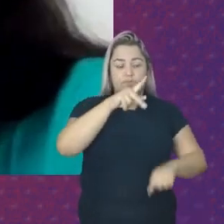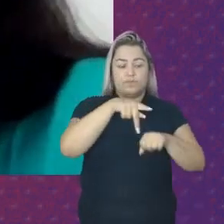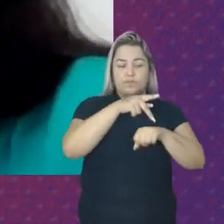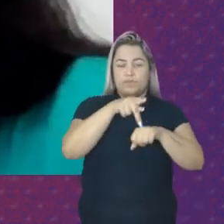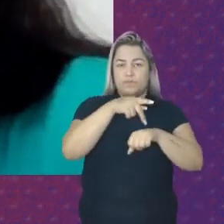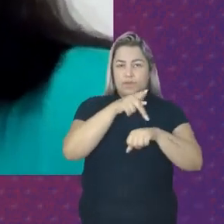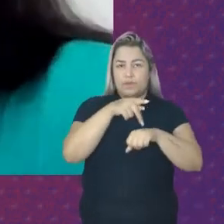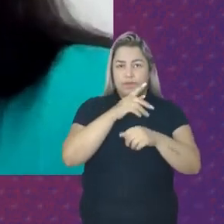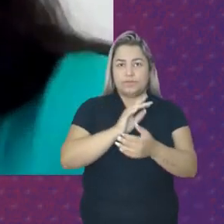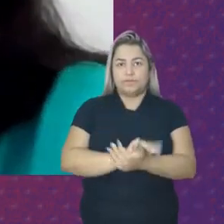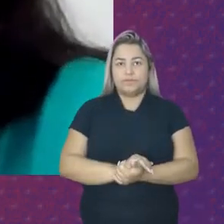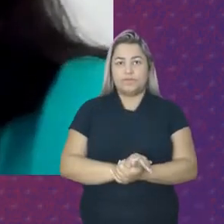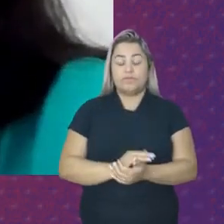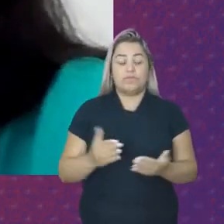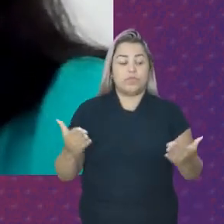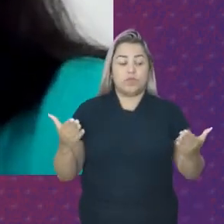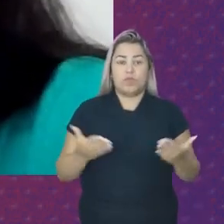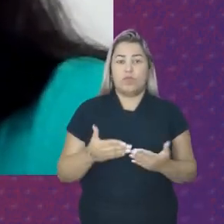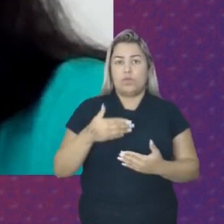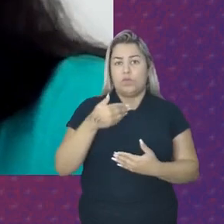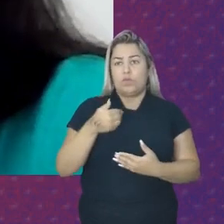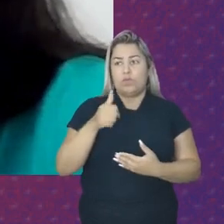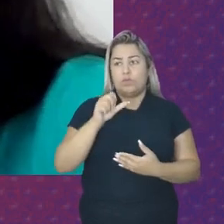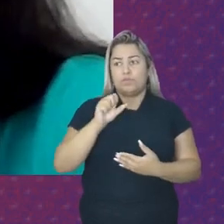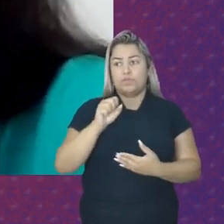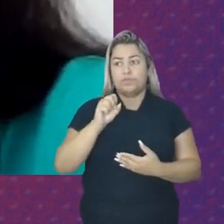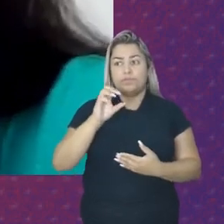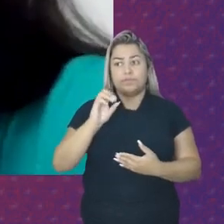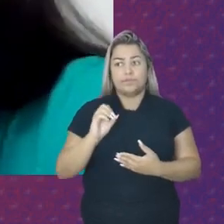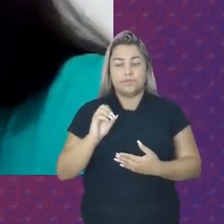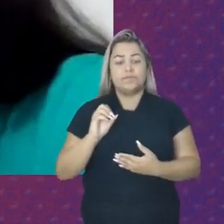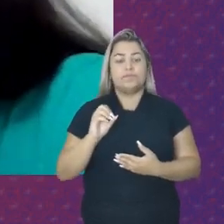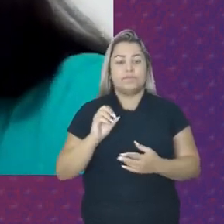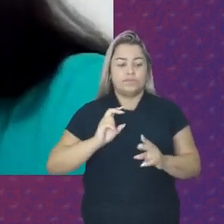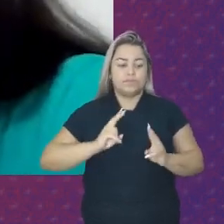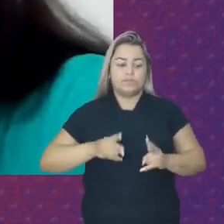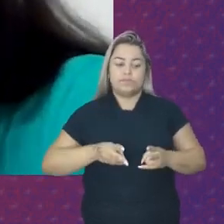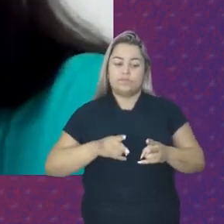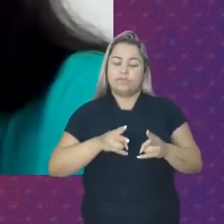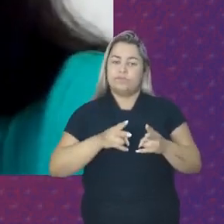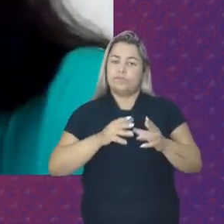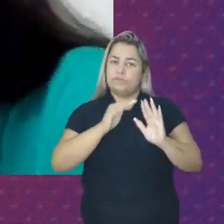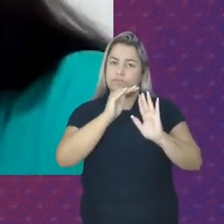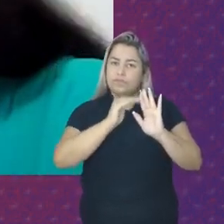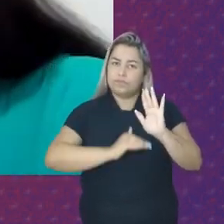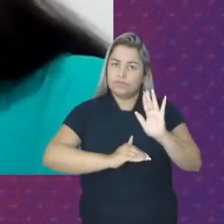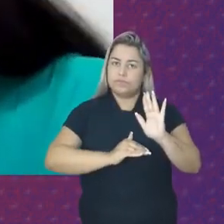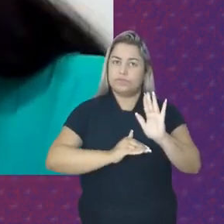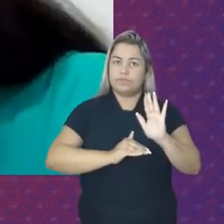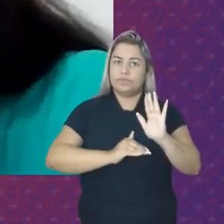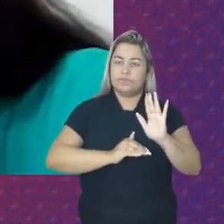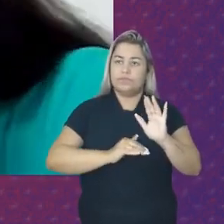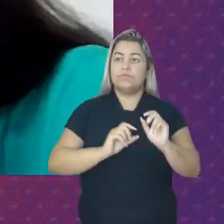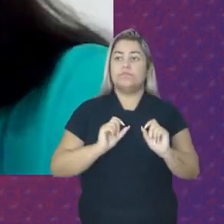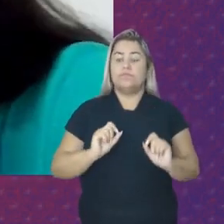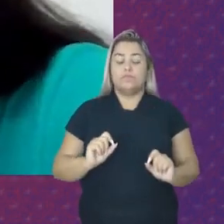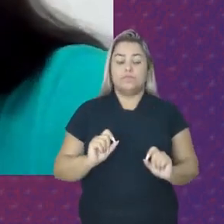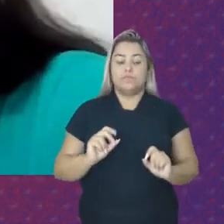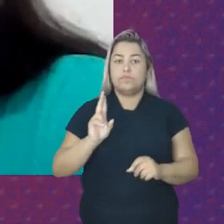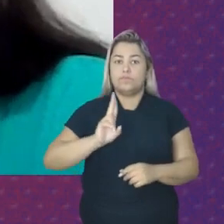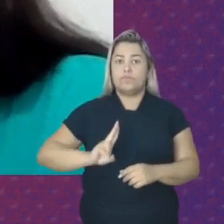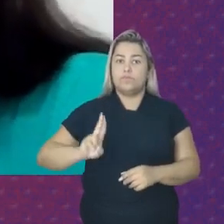época, né? Hoje, o Ligue 180 ele é definido, segundo a legislação, como um serviço telefônico de